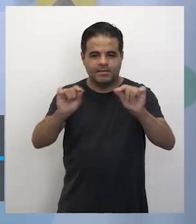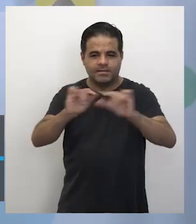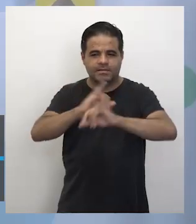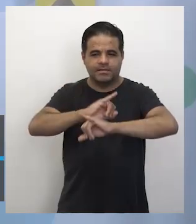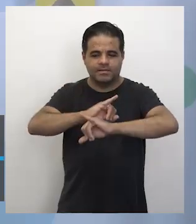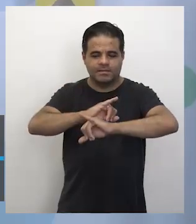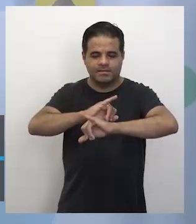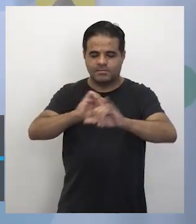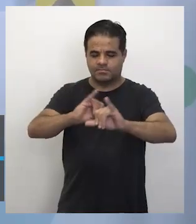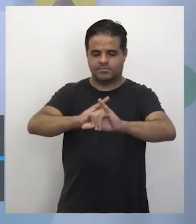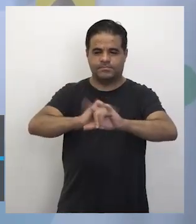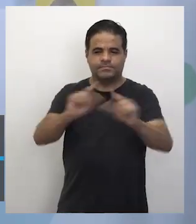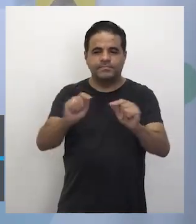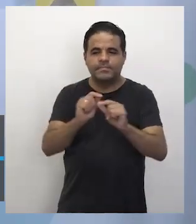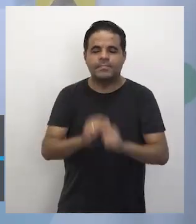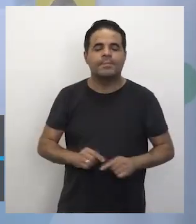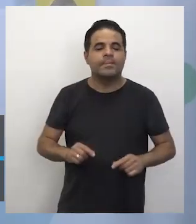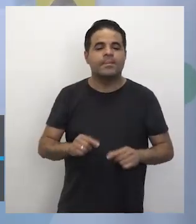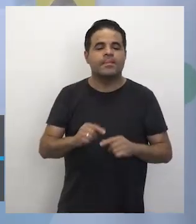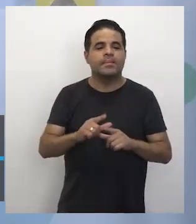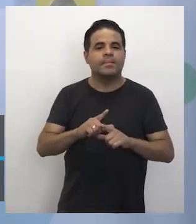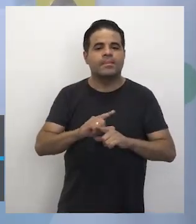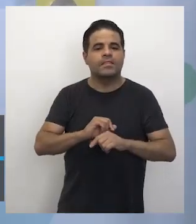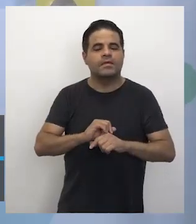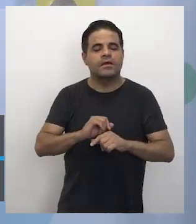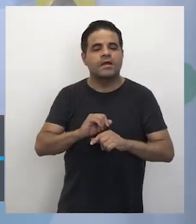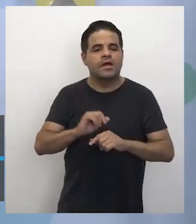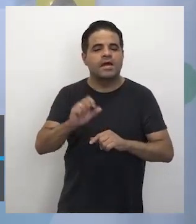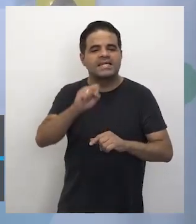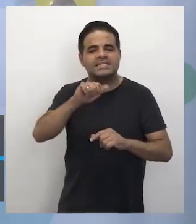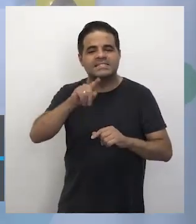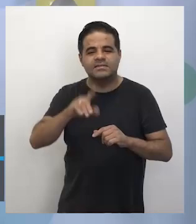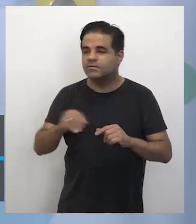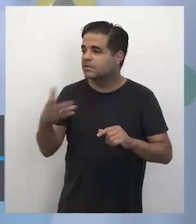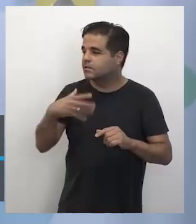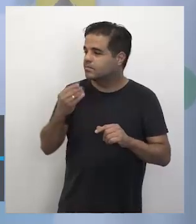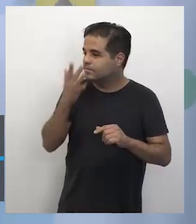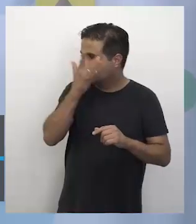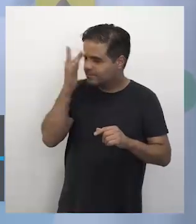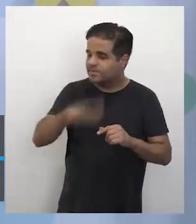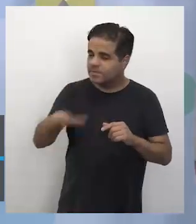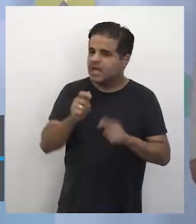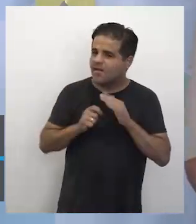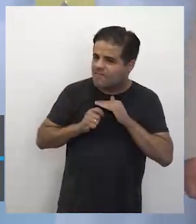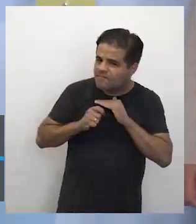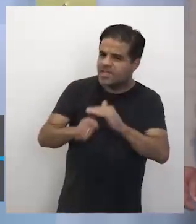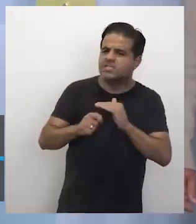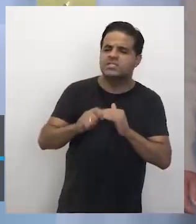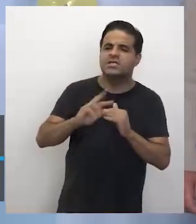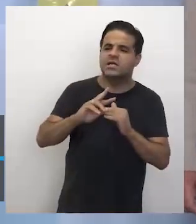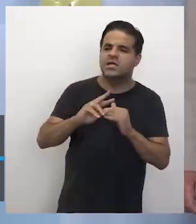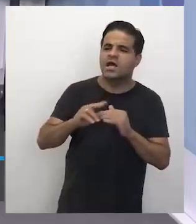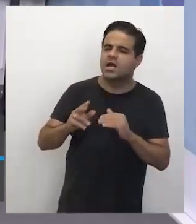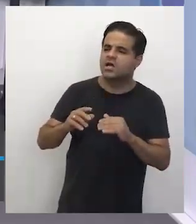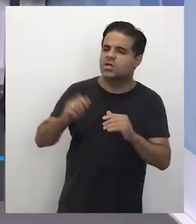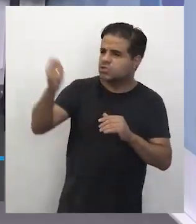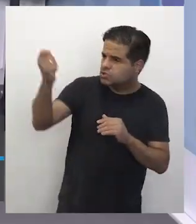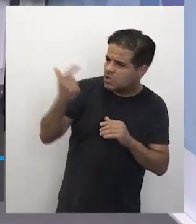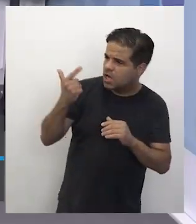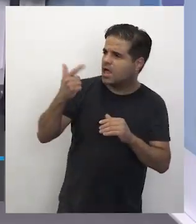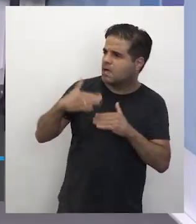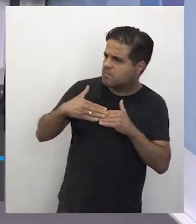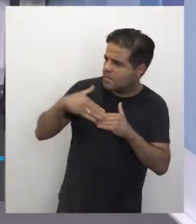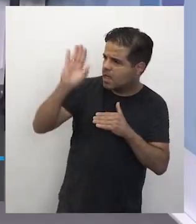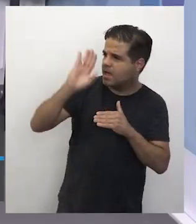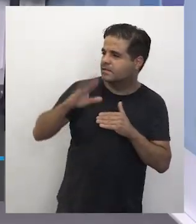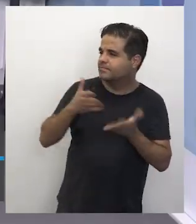Aluno do terceiro ano também, de Valdemar Santo Salgado aqui também com a gente. A maioria não, tem que investir mais em eólico, o pessoal solar tem que investir